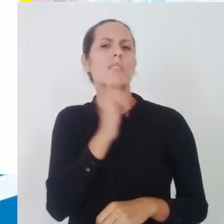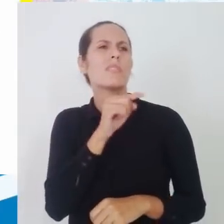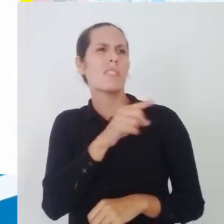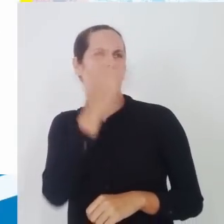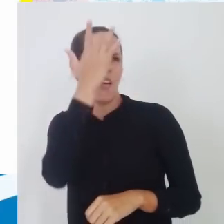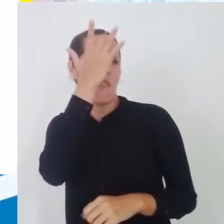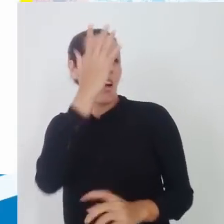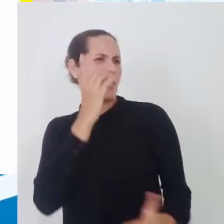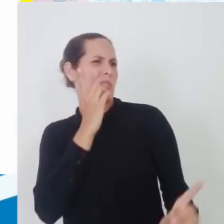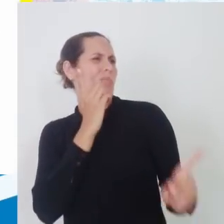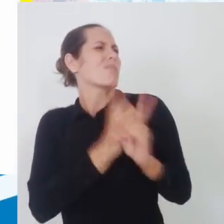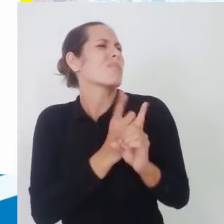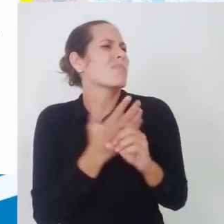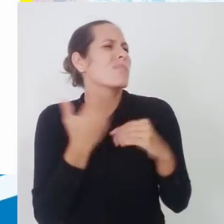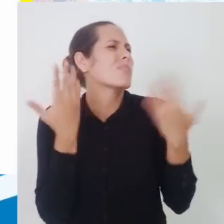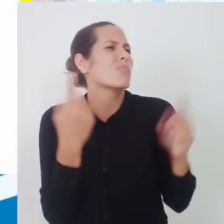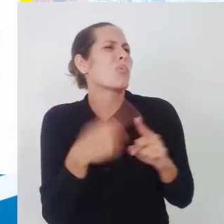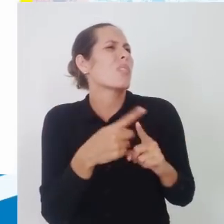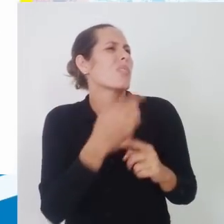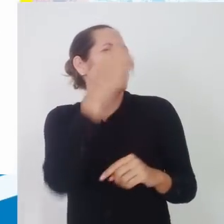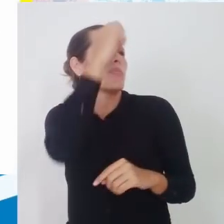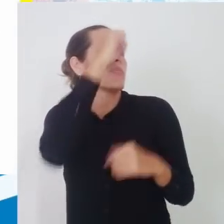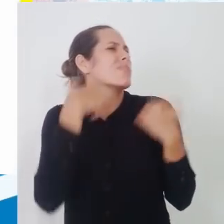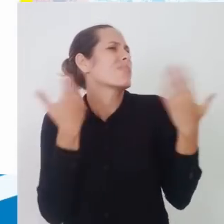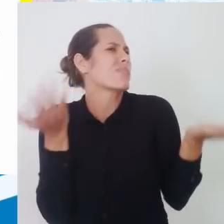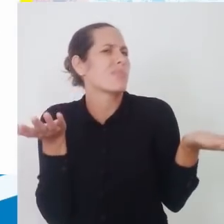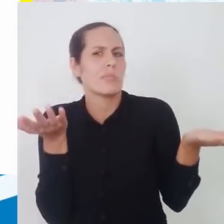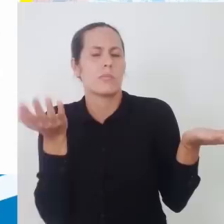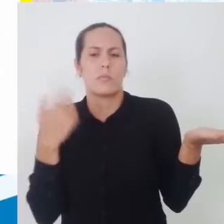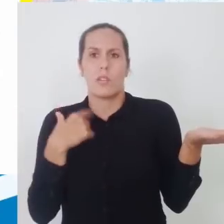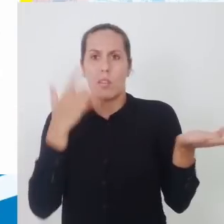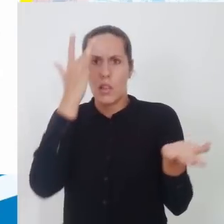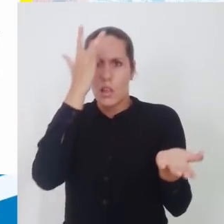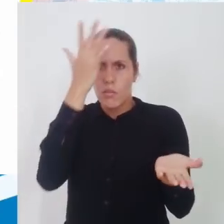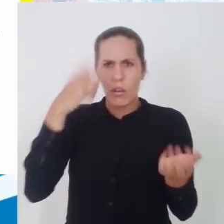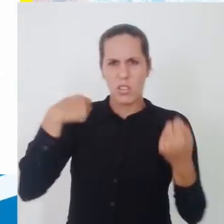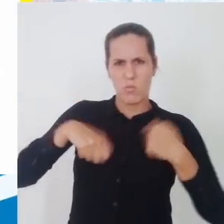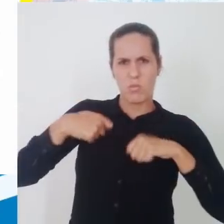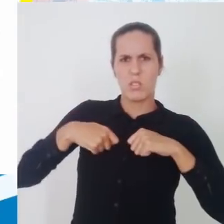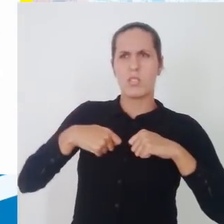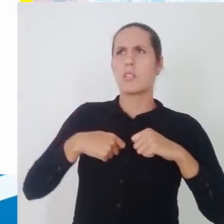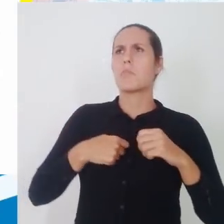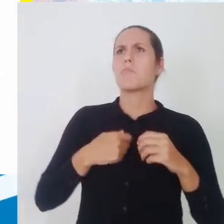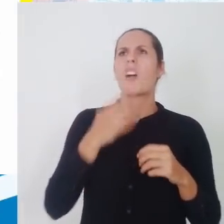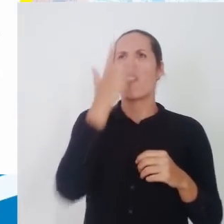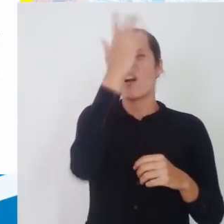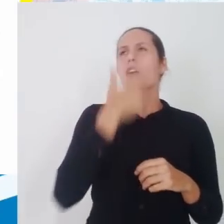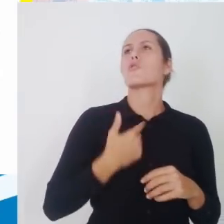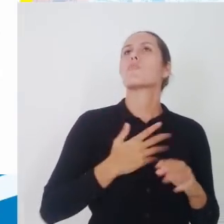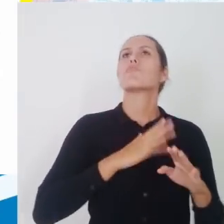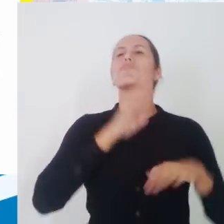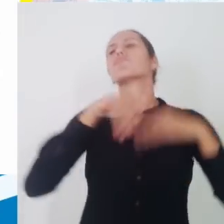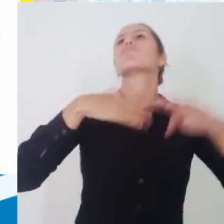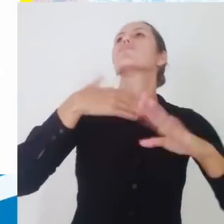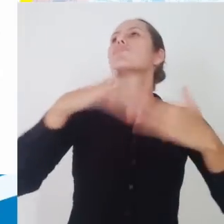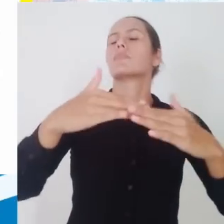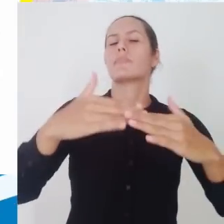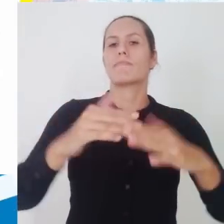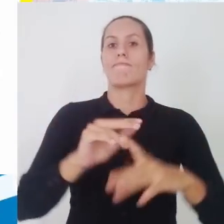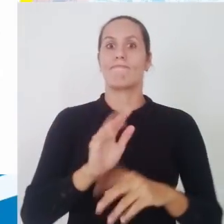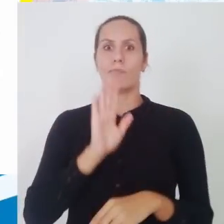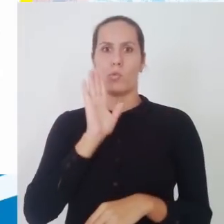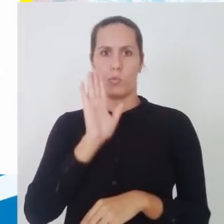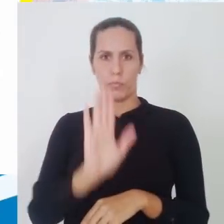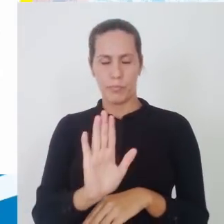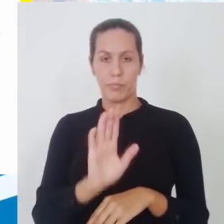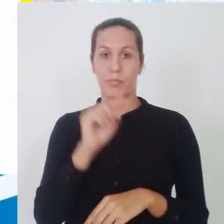estejam falando minimamente da mesma coisa, certo? Se alguém identificou uma explosão na imagem que do